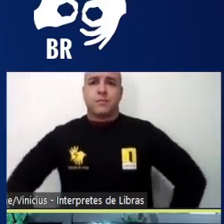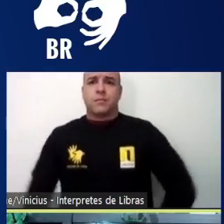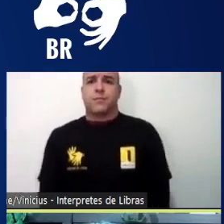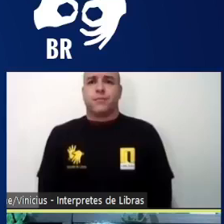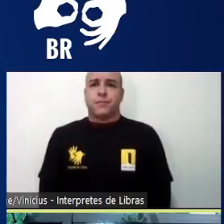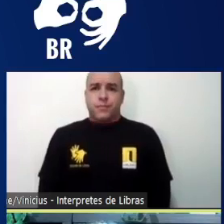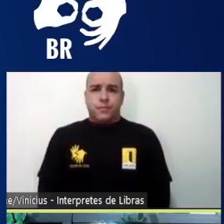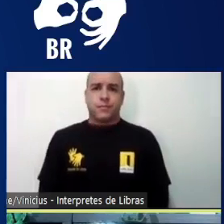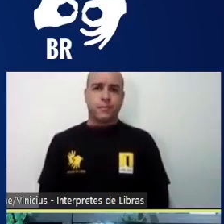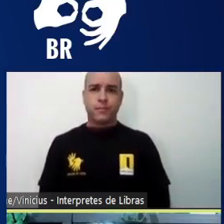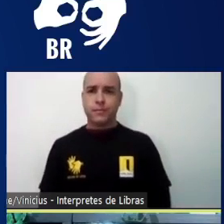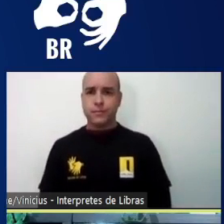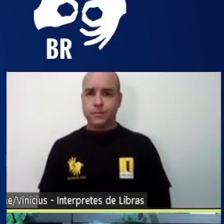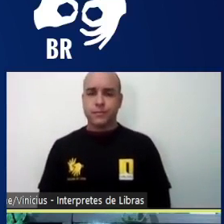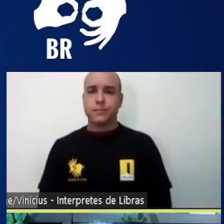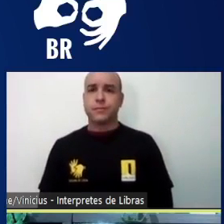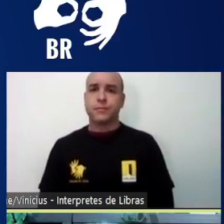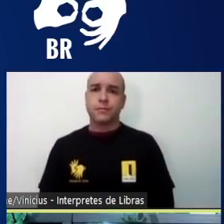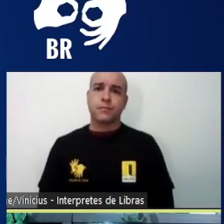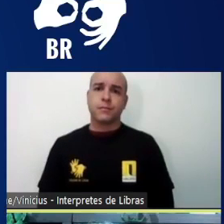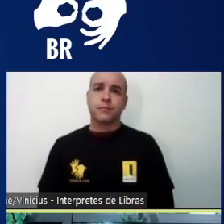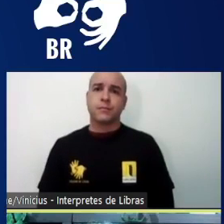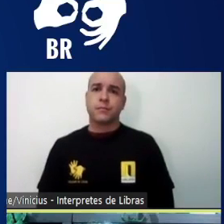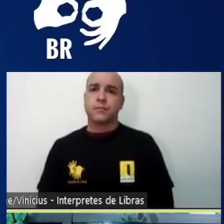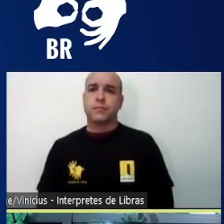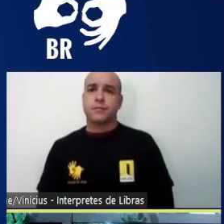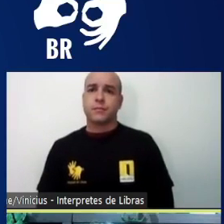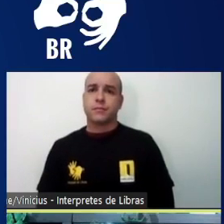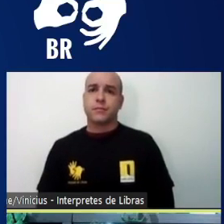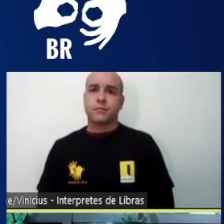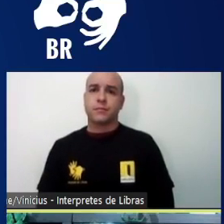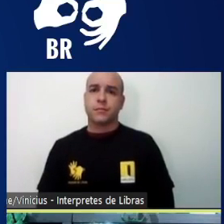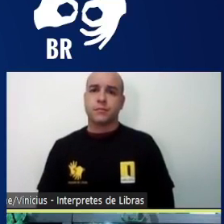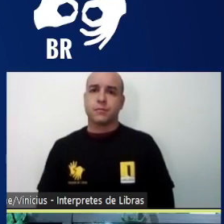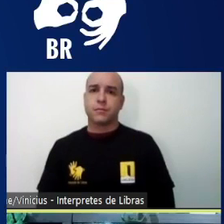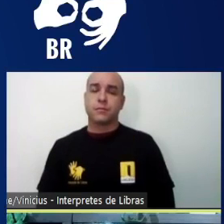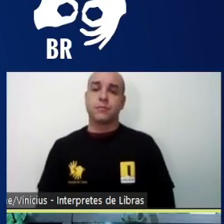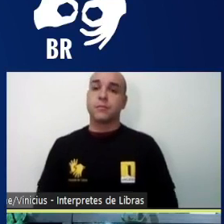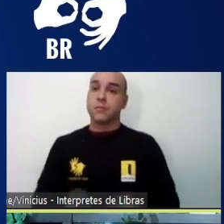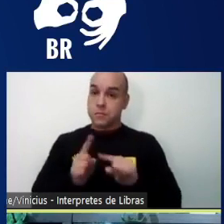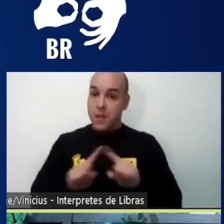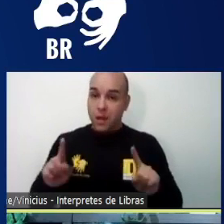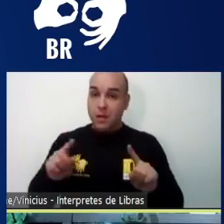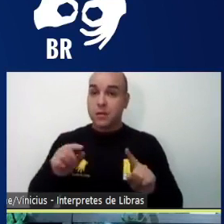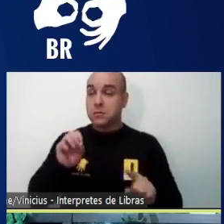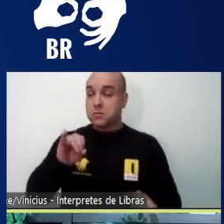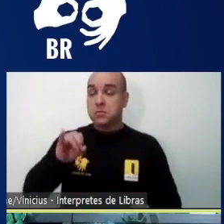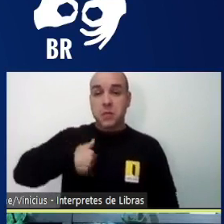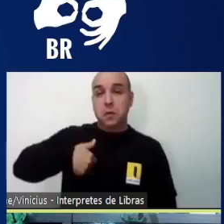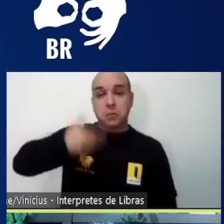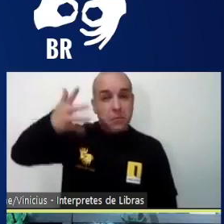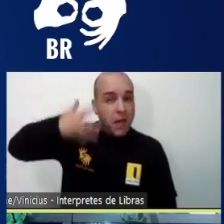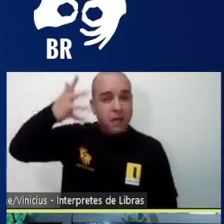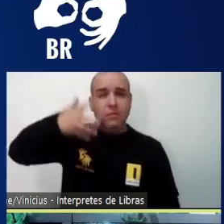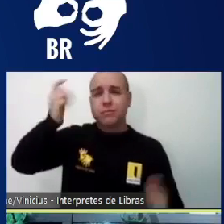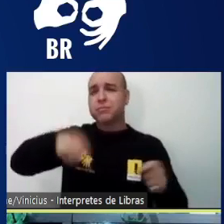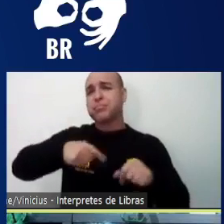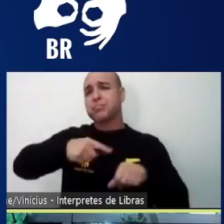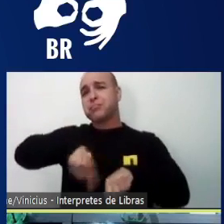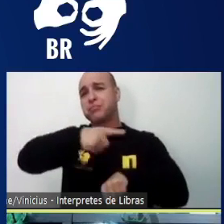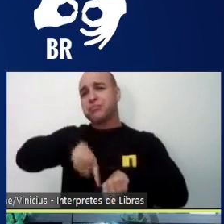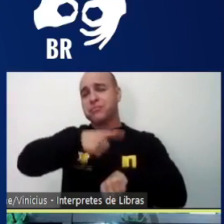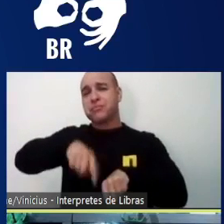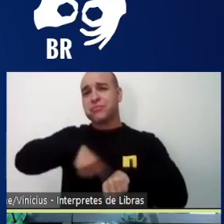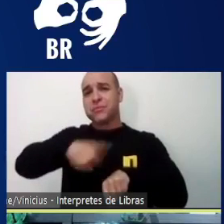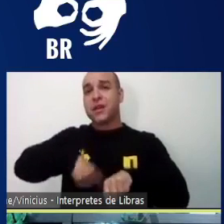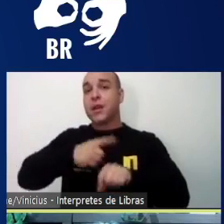forma cooperada, infelizmente. Somos realmente, nos três setores da sociedade,